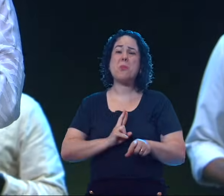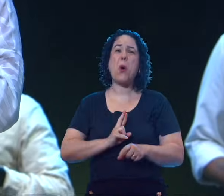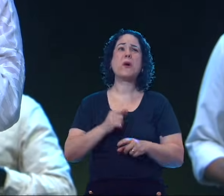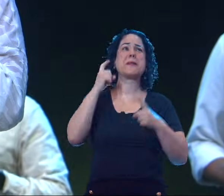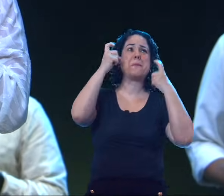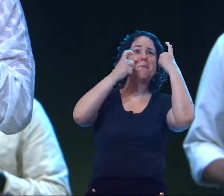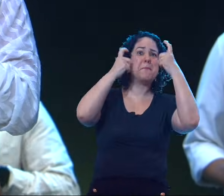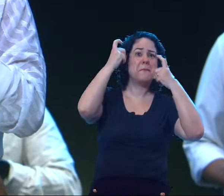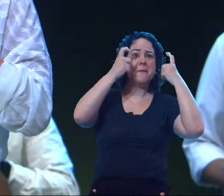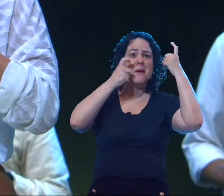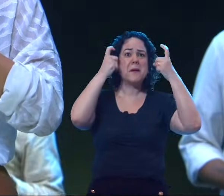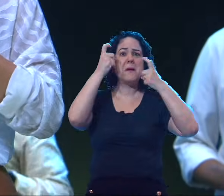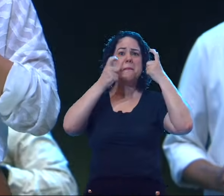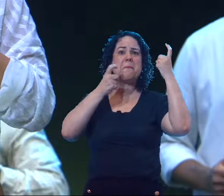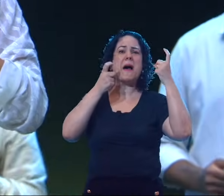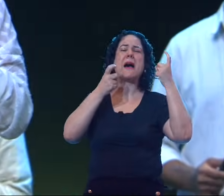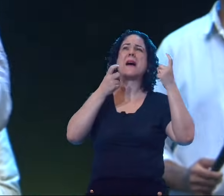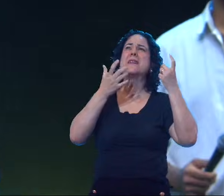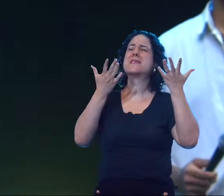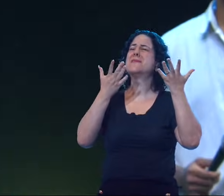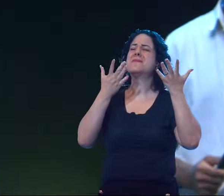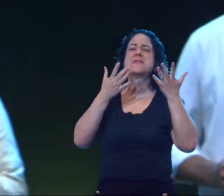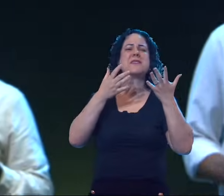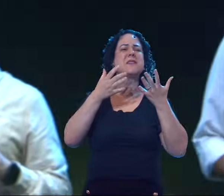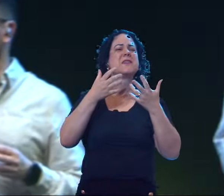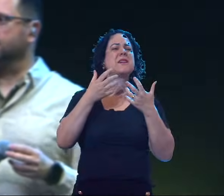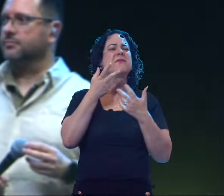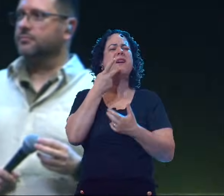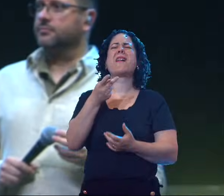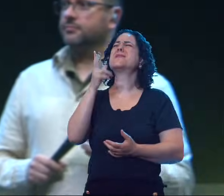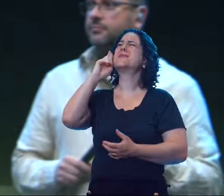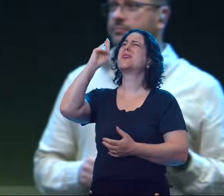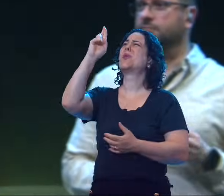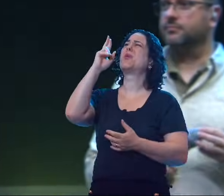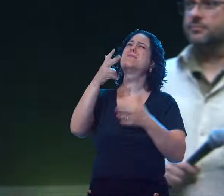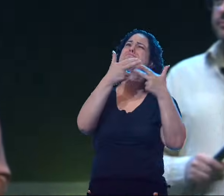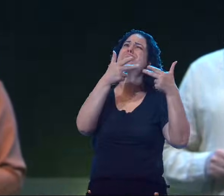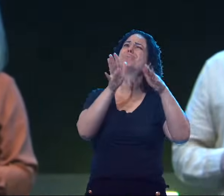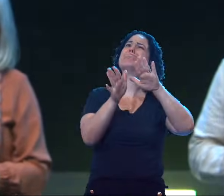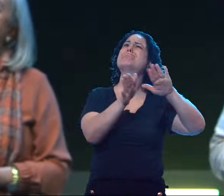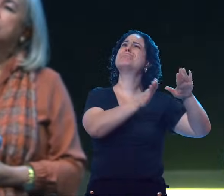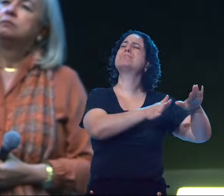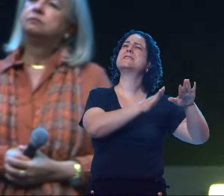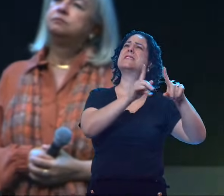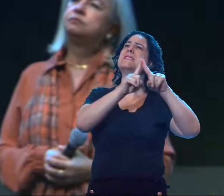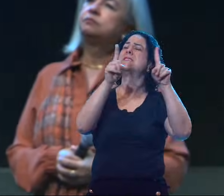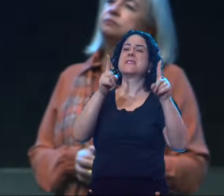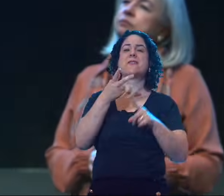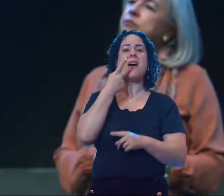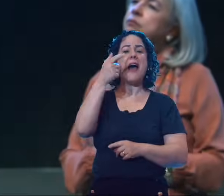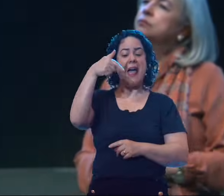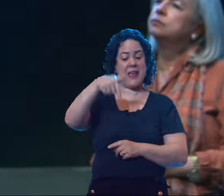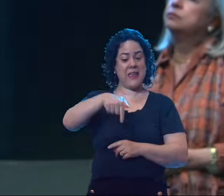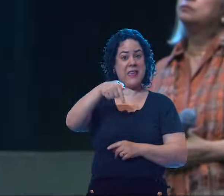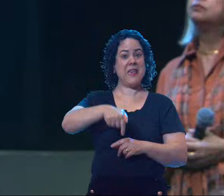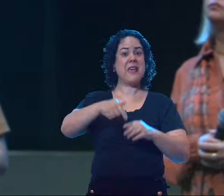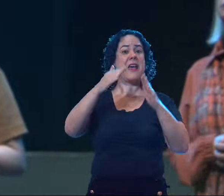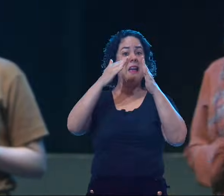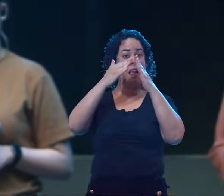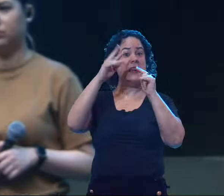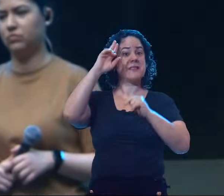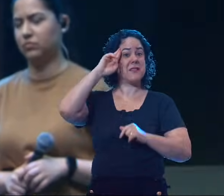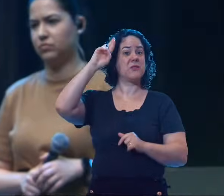e tenha sido dias difíceis, corridos, cansativos, mas eu quero te dizer algo: na casa do Senhor nós